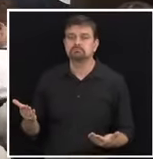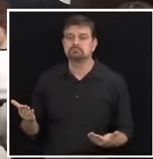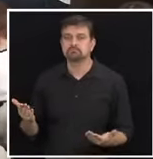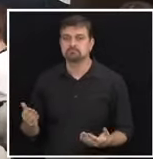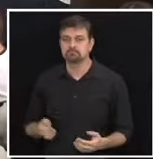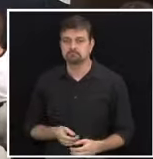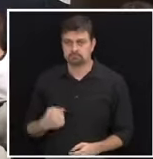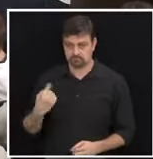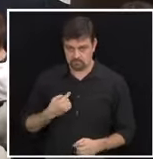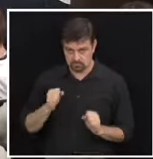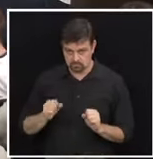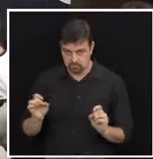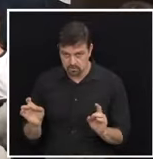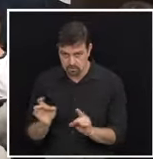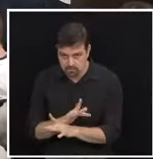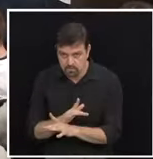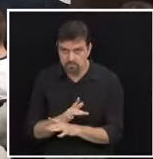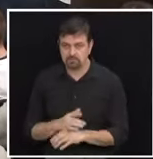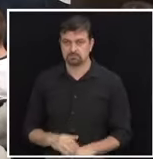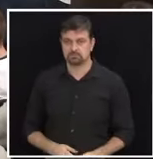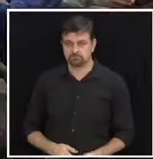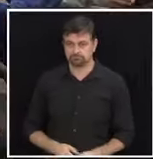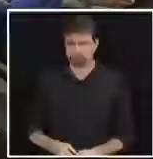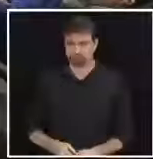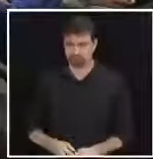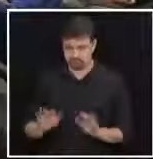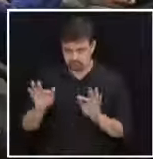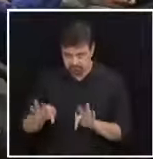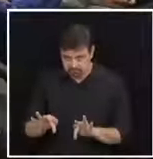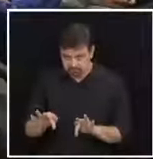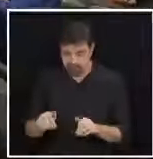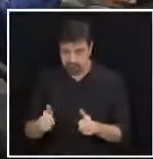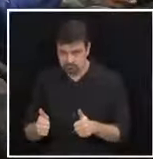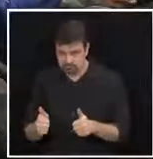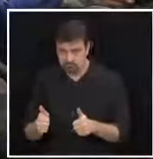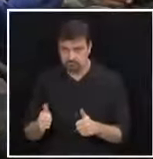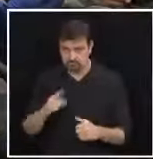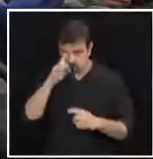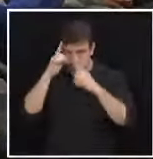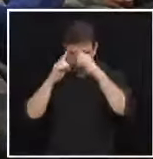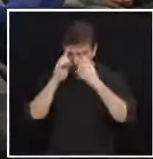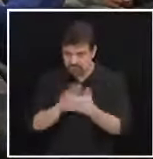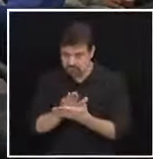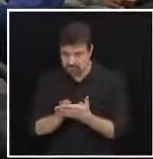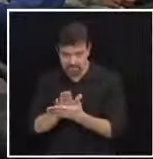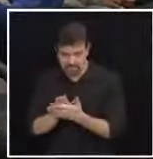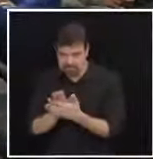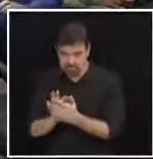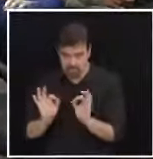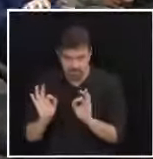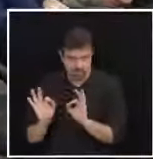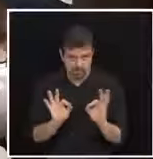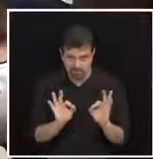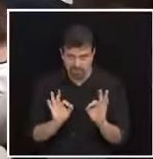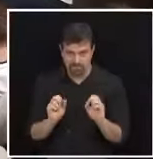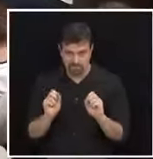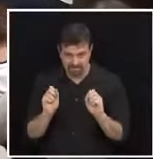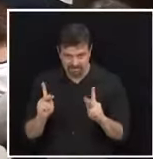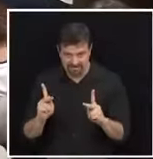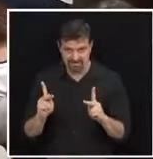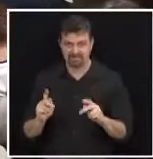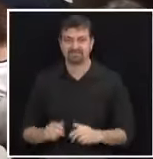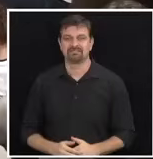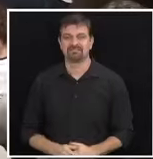Acho que a gente pode encerrar, então, com a plateia? É isso? Todo mundo sem dúvida, então. Tá tudo certinho? Então, ok.